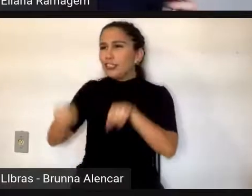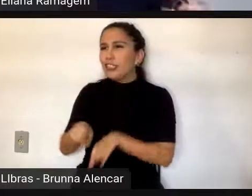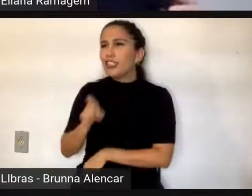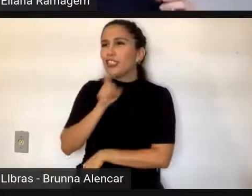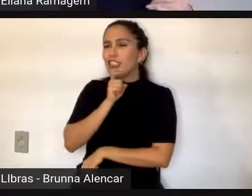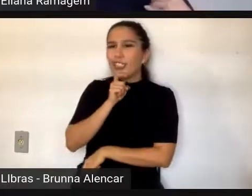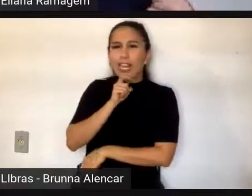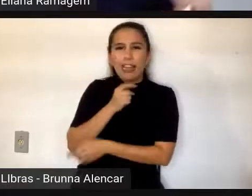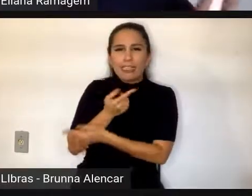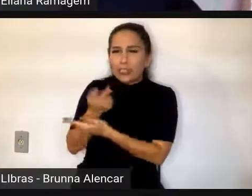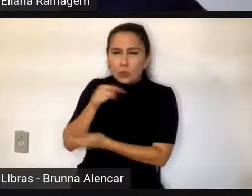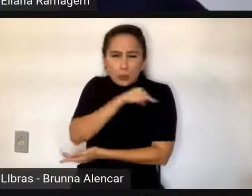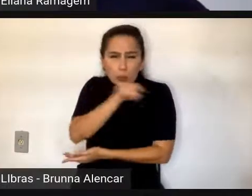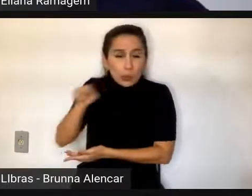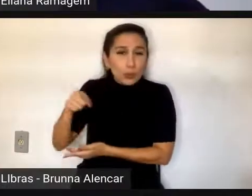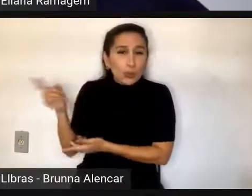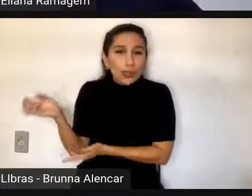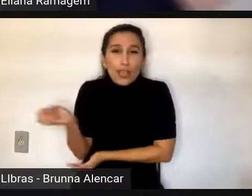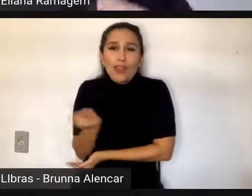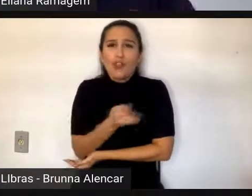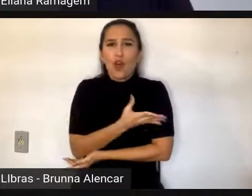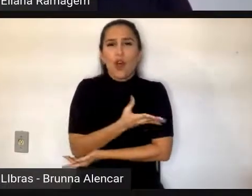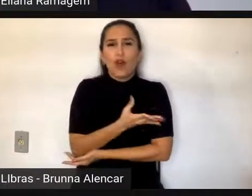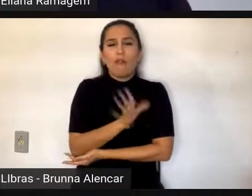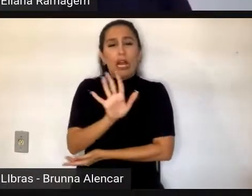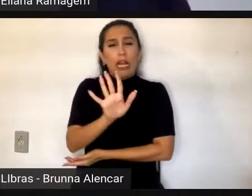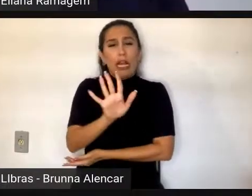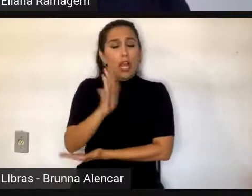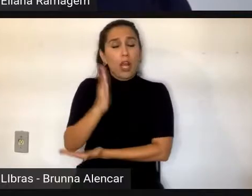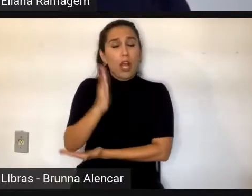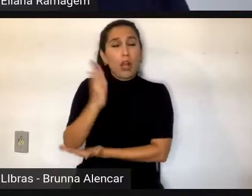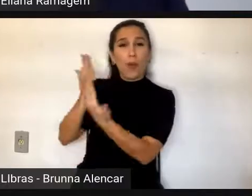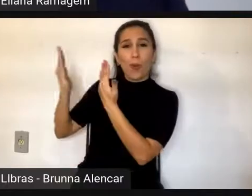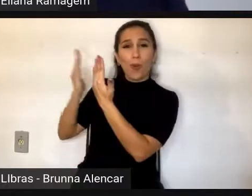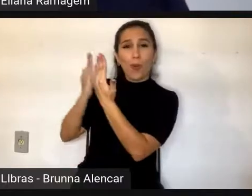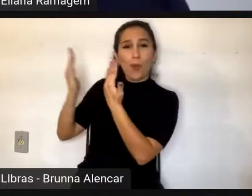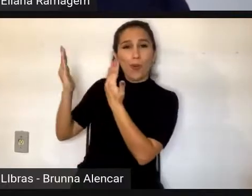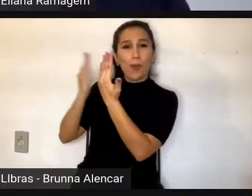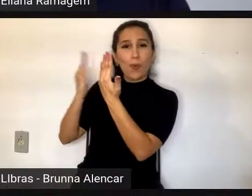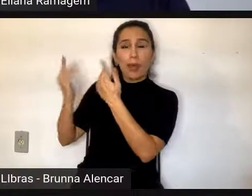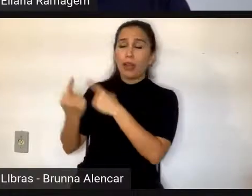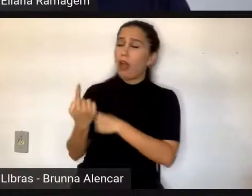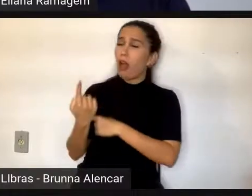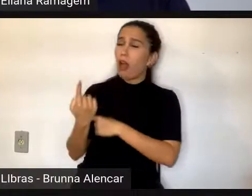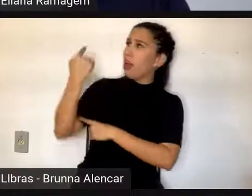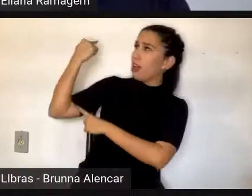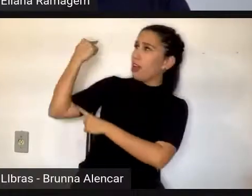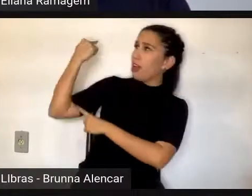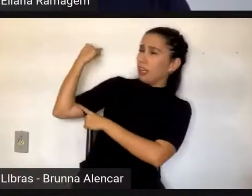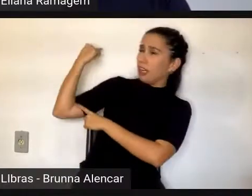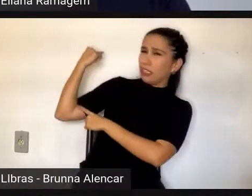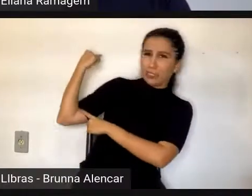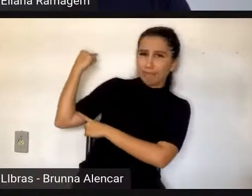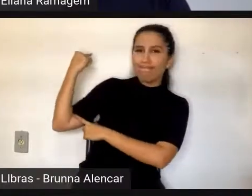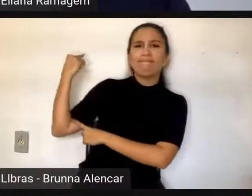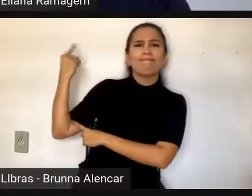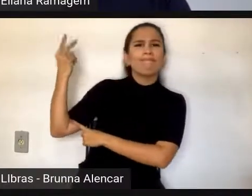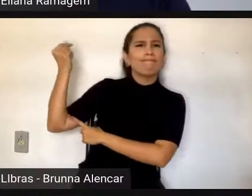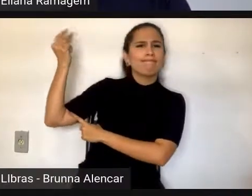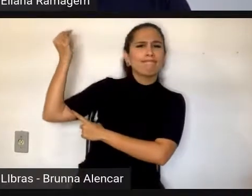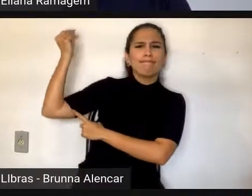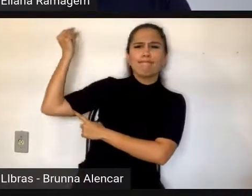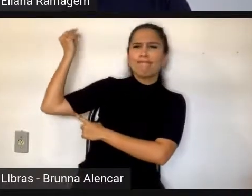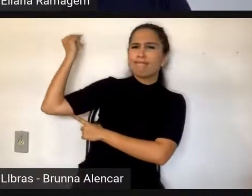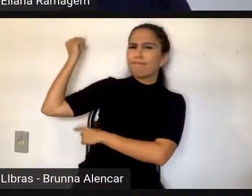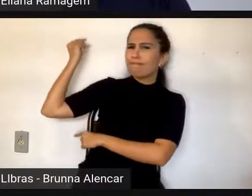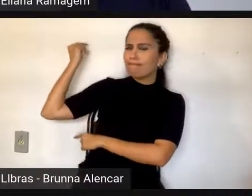formos pegar a história da humanidade, eu diria que menos de 1% do